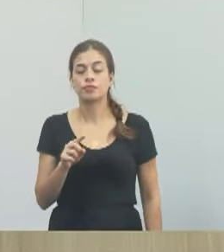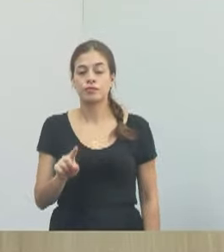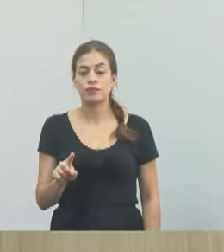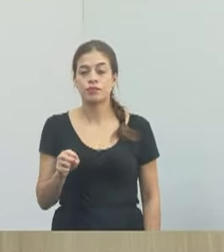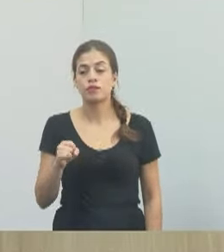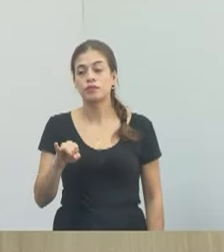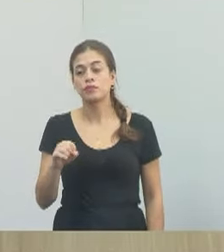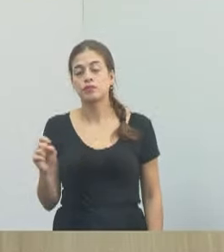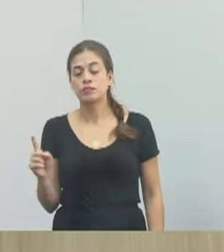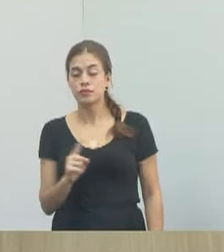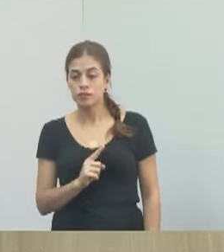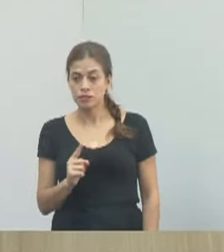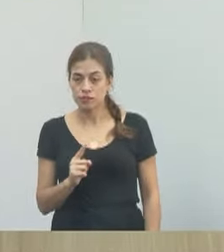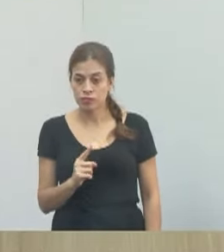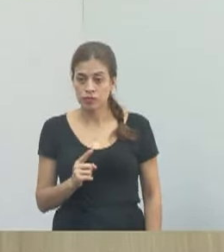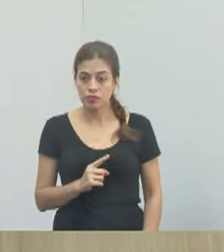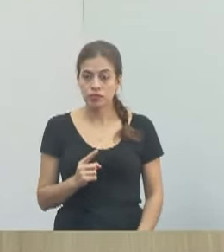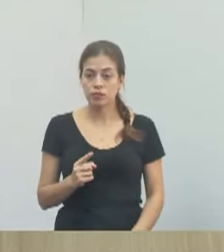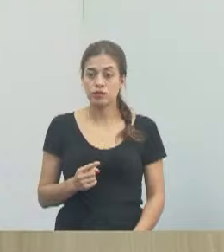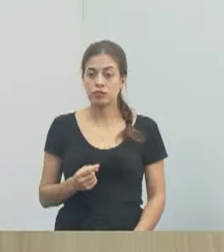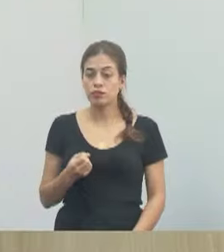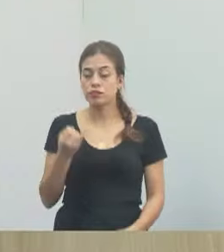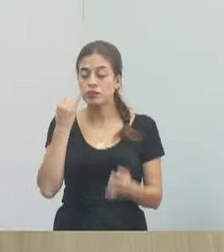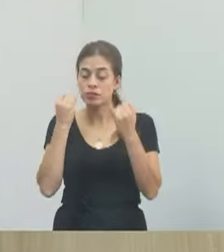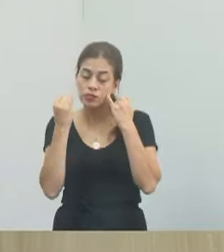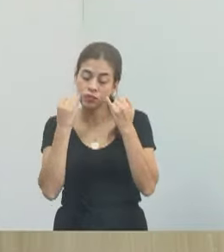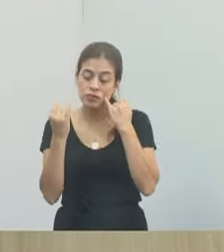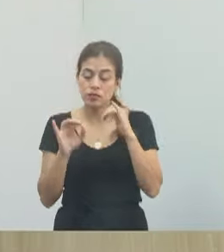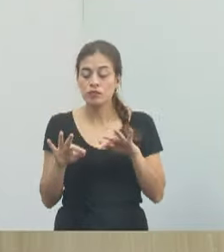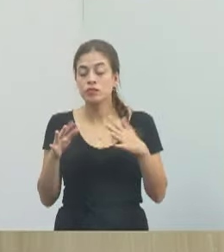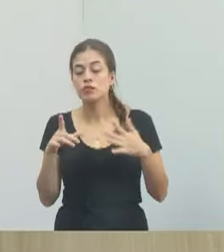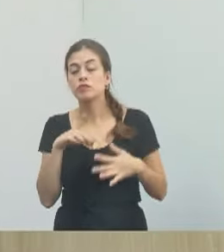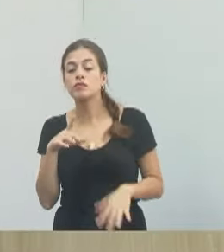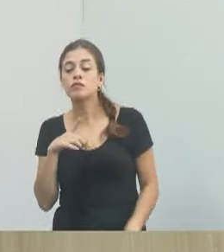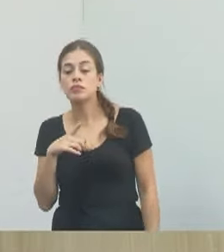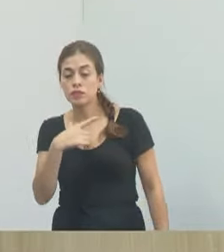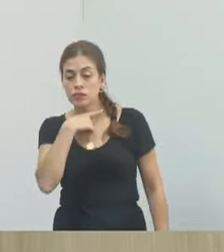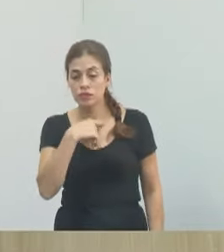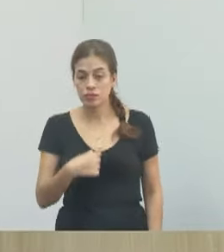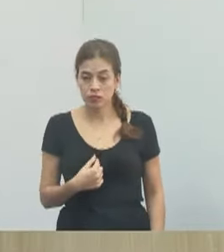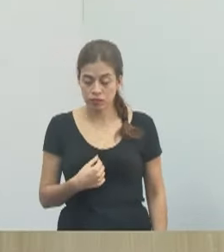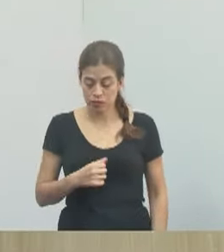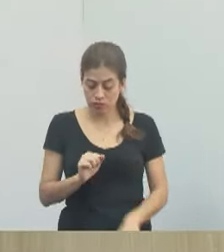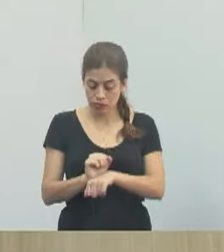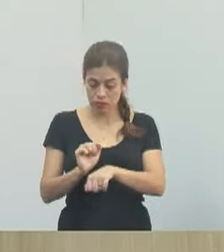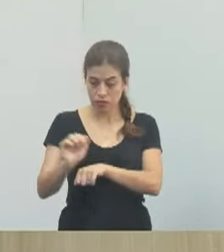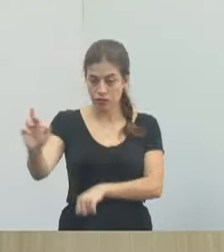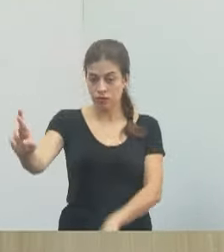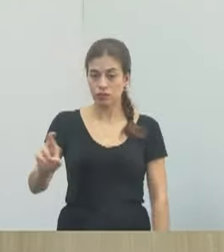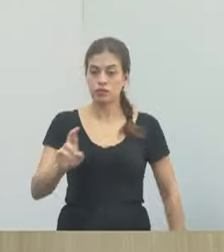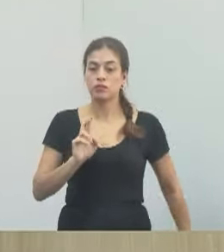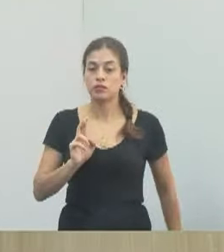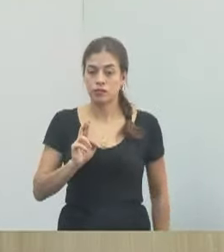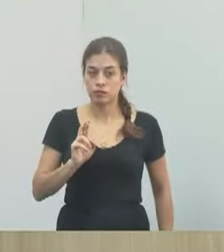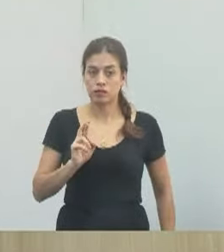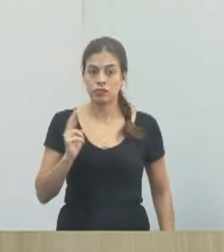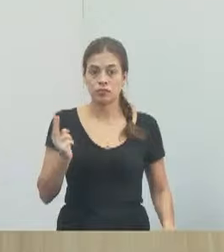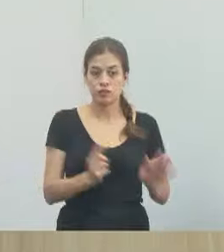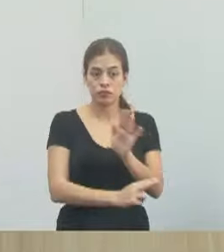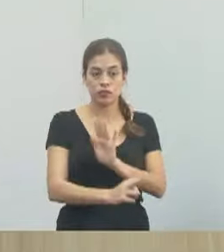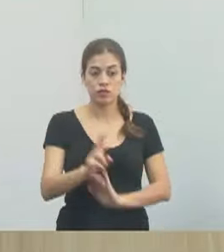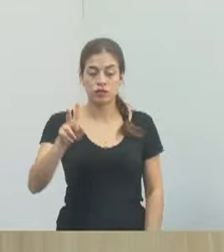caso negativo informar quando serão disponibilizados ao Aguarda a manifestação a